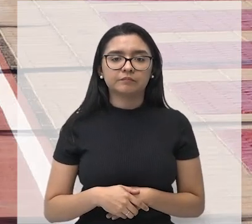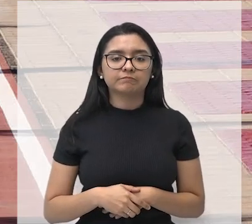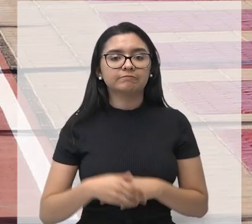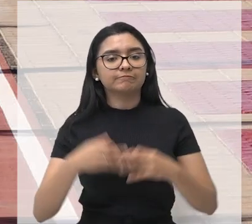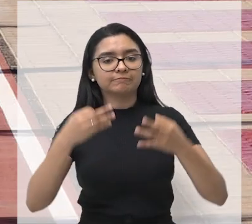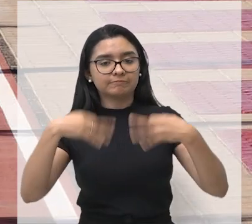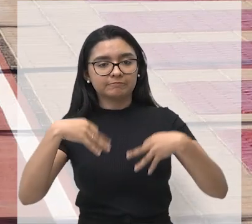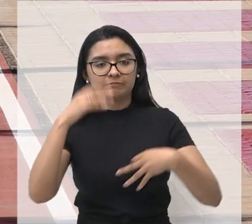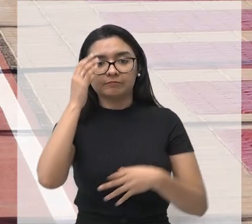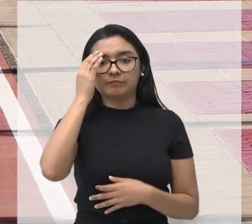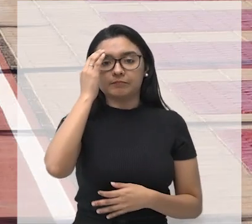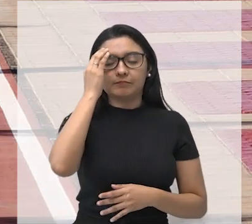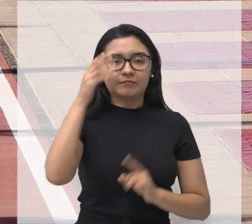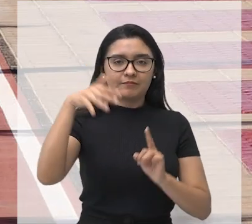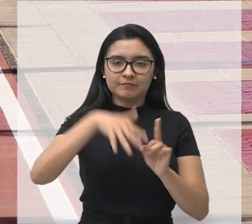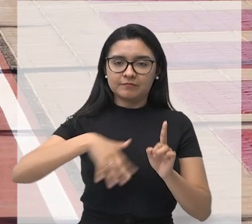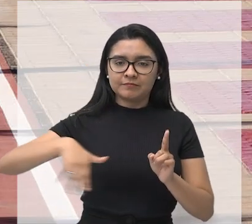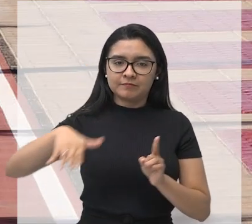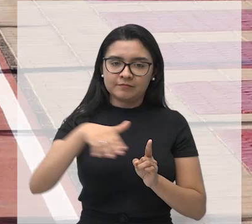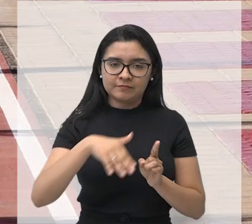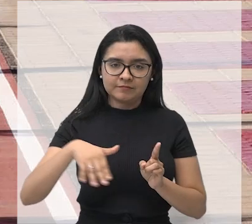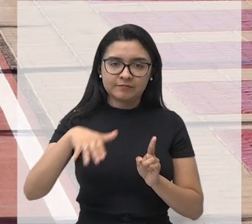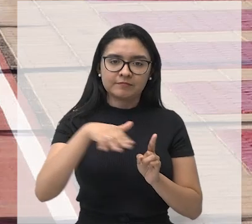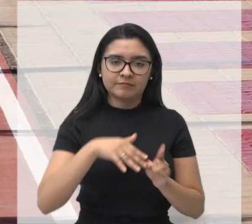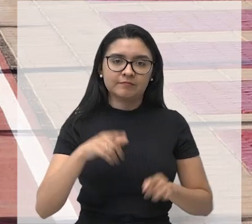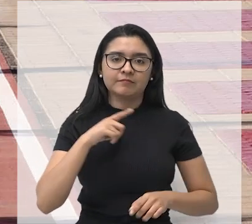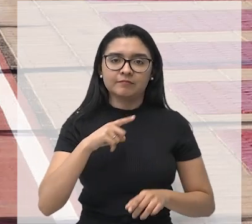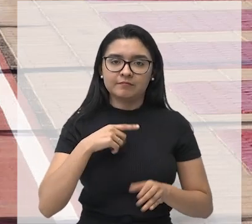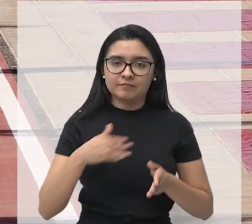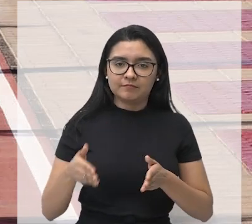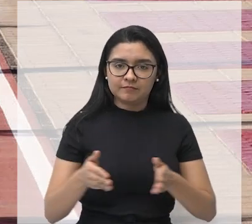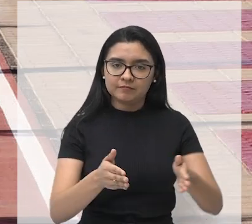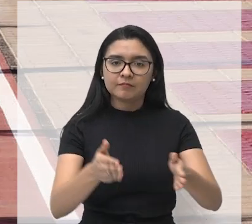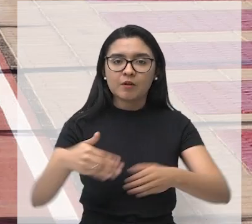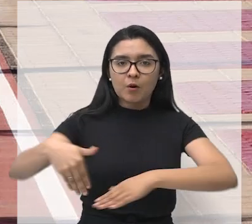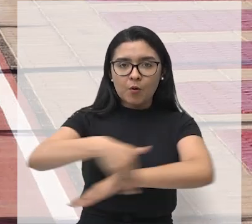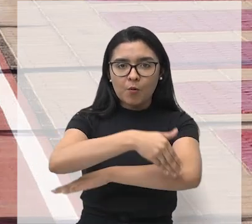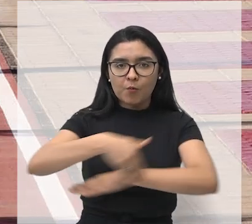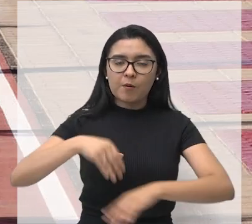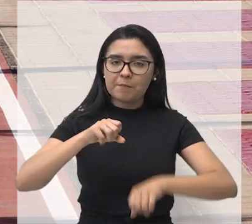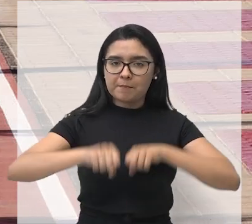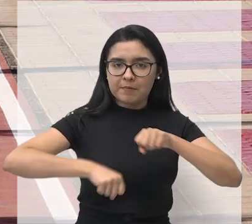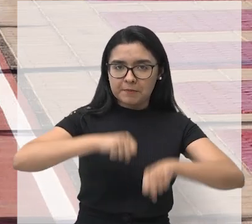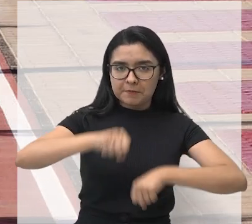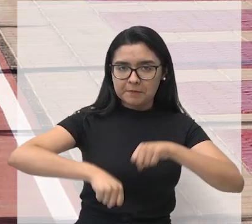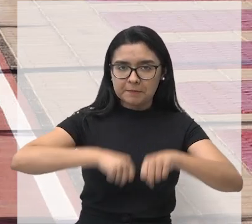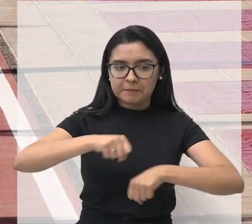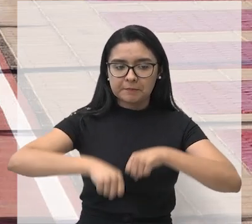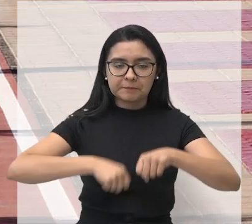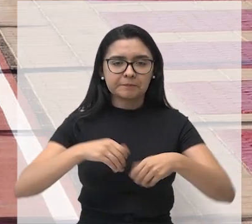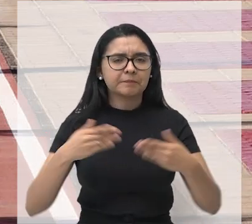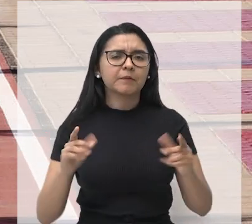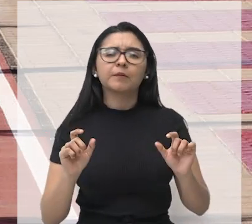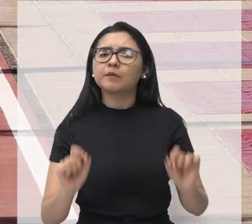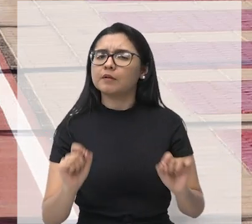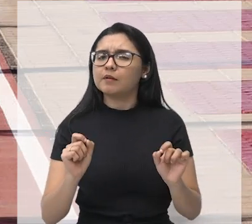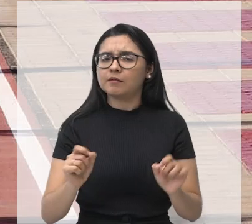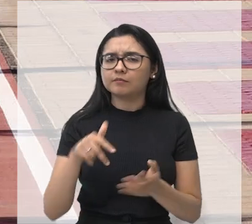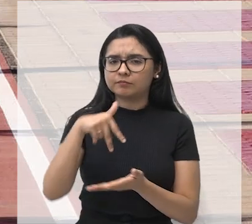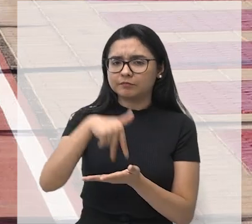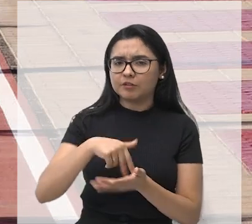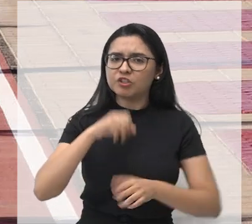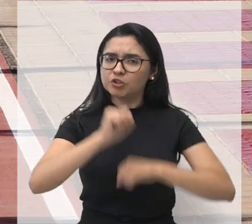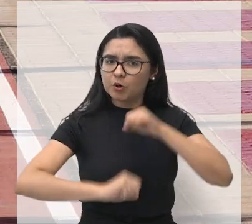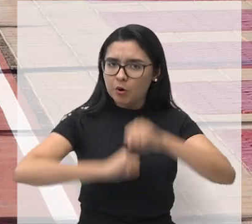Muito bem, já estou aqui, ó, na nossa ciclovia. O que será que a gente faz aqui? Será que a gente